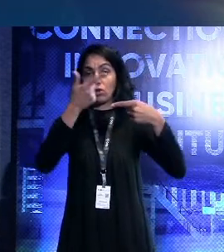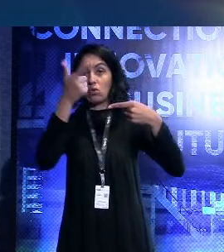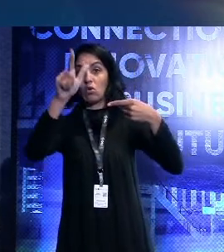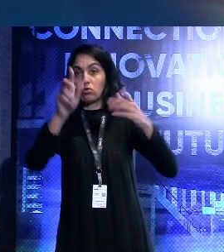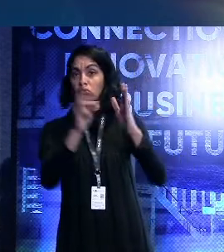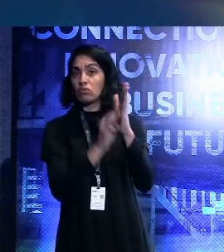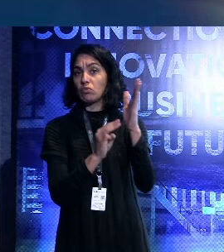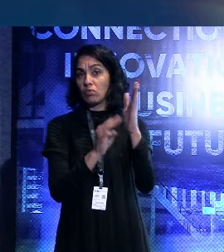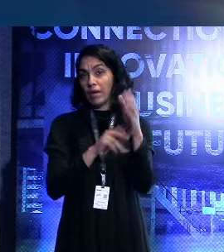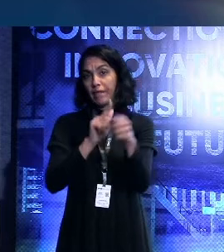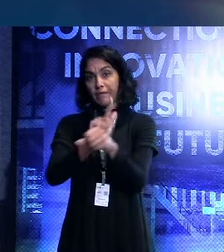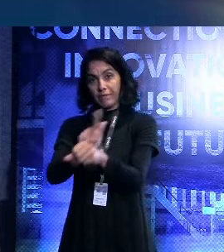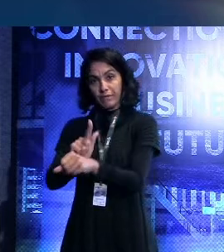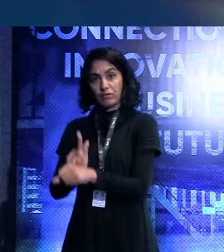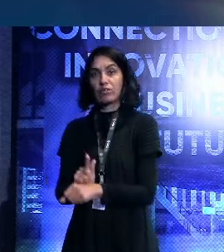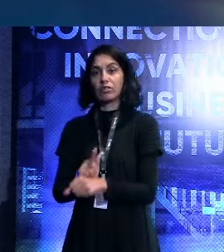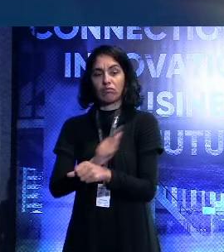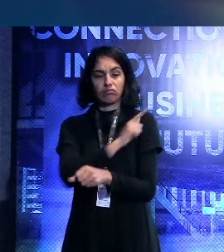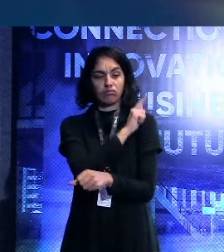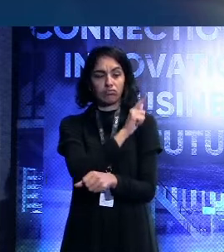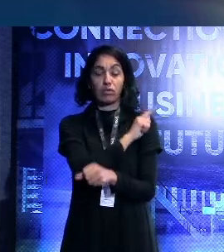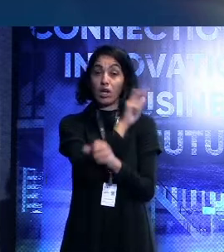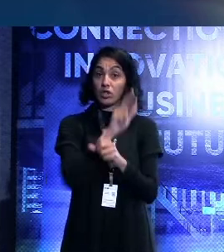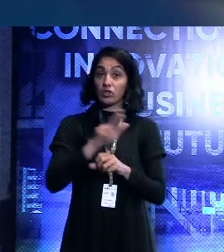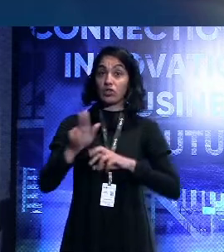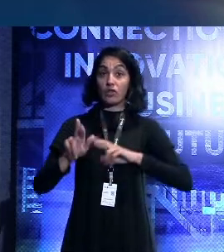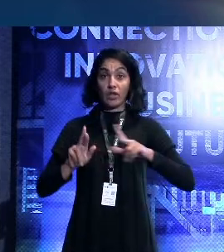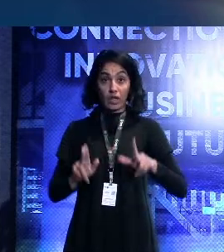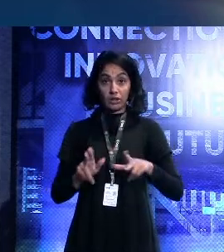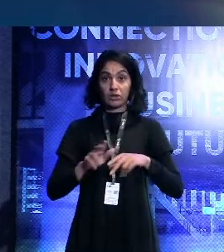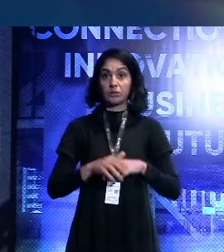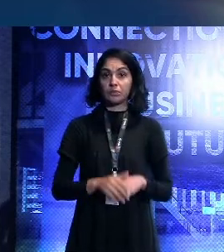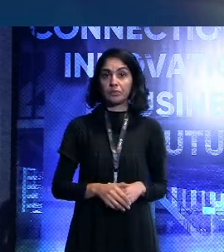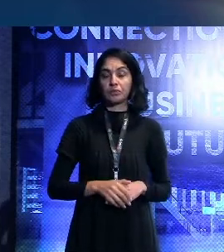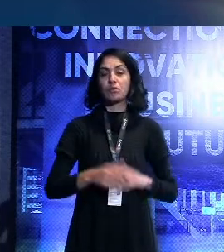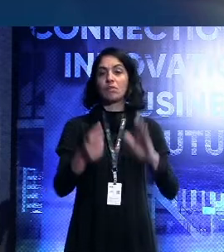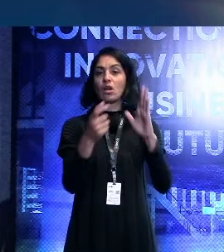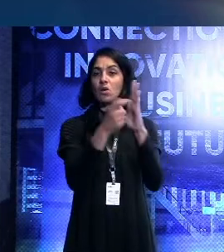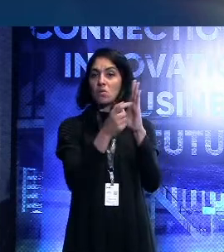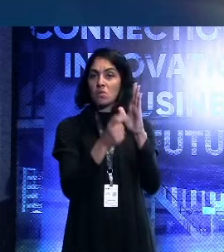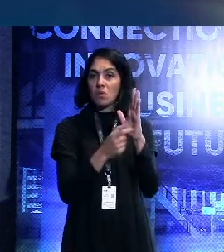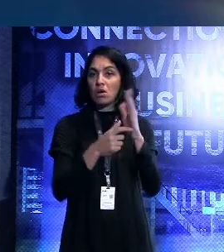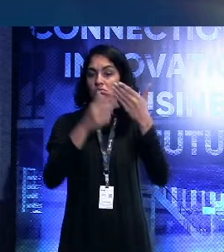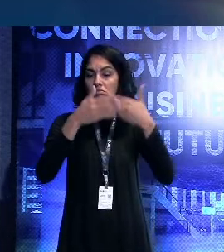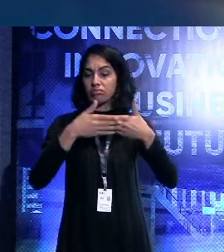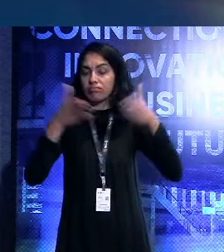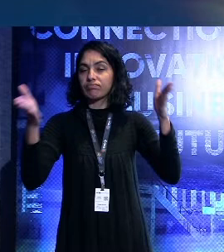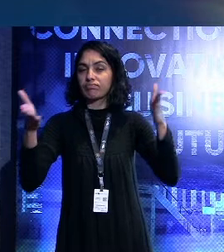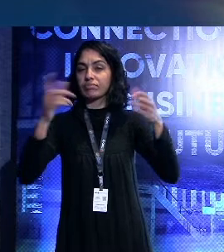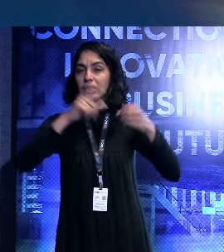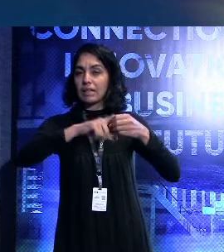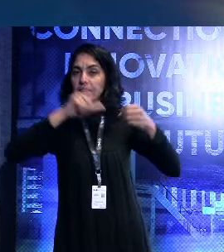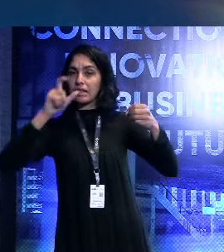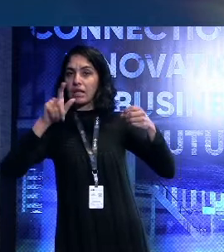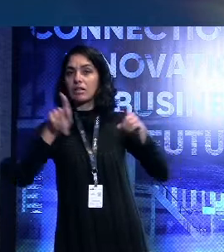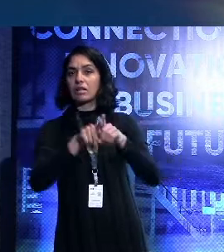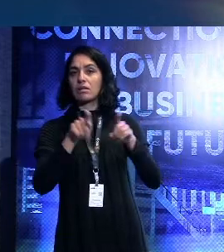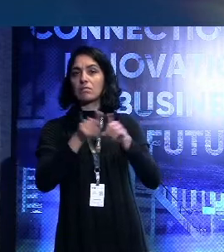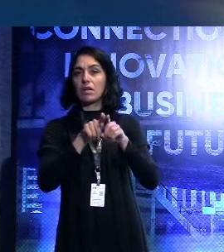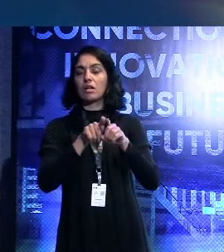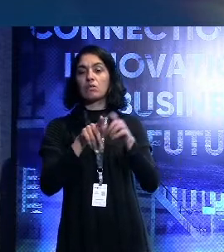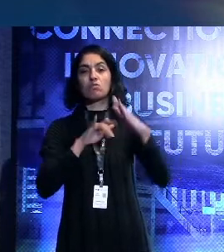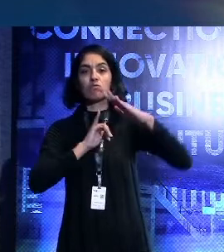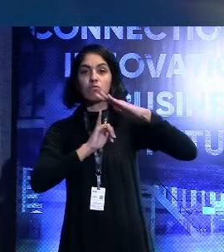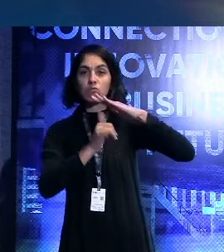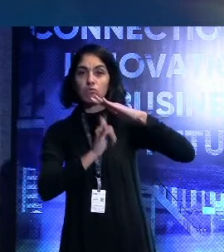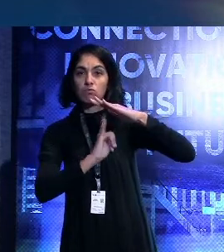gestão, como OKRs e coisas nesse sentido. Um programa de inovação aberto, o GB Ventures, para se conectar, de fato, com o ecossistema de startups e com